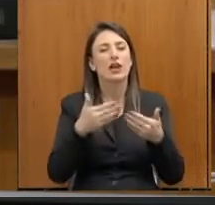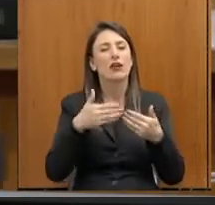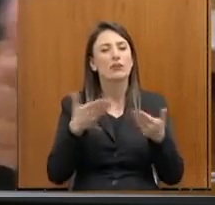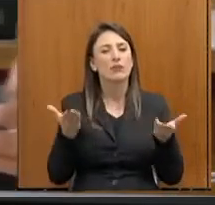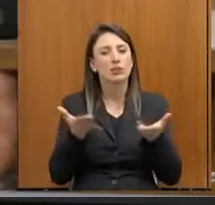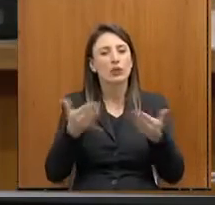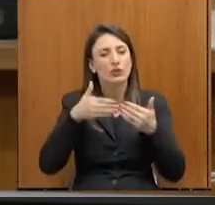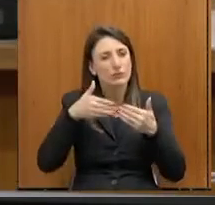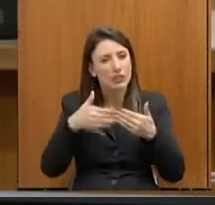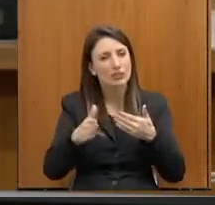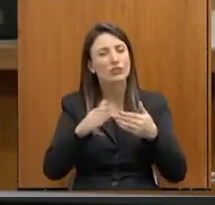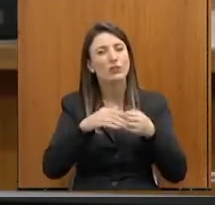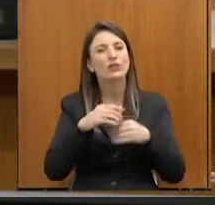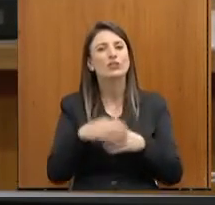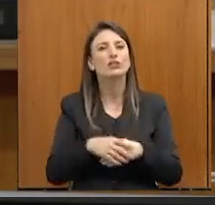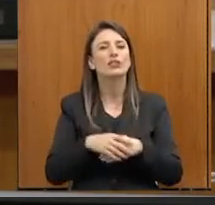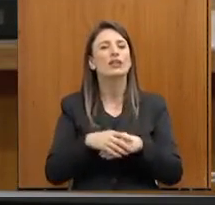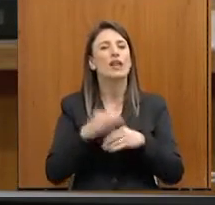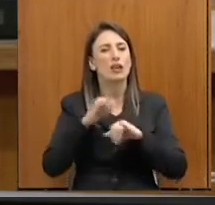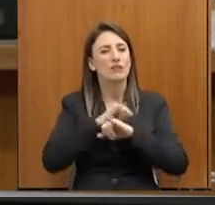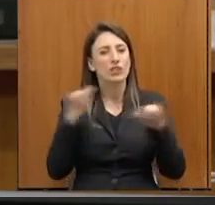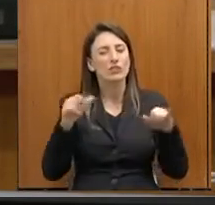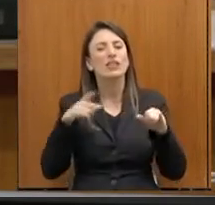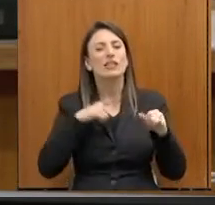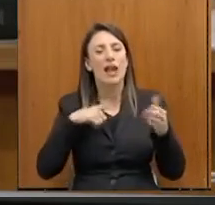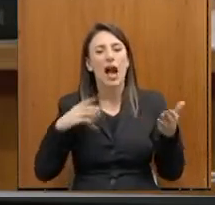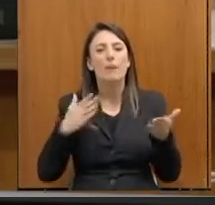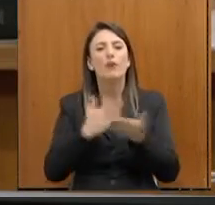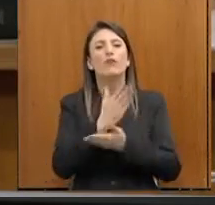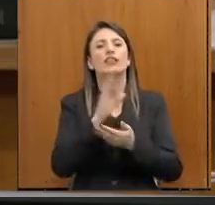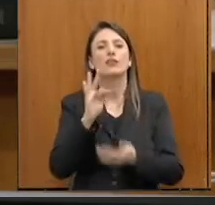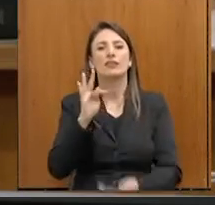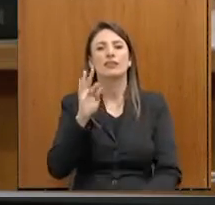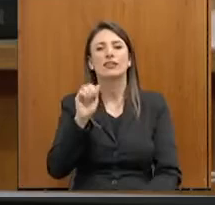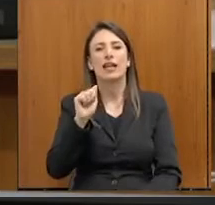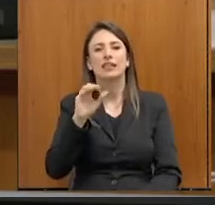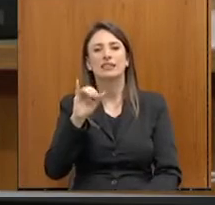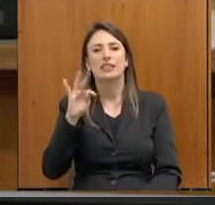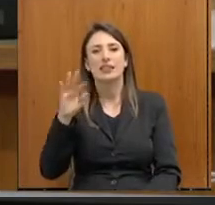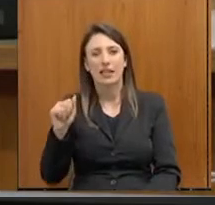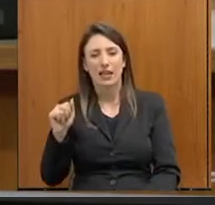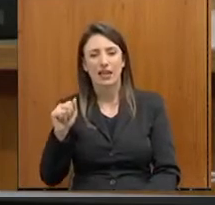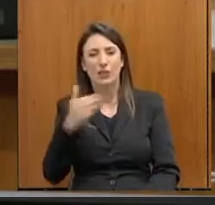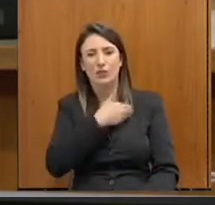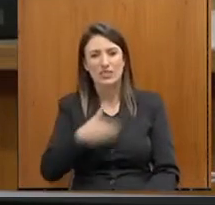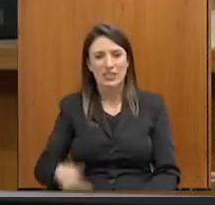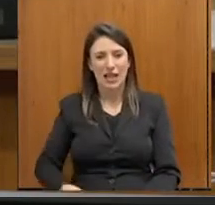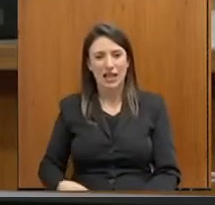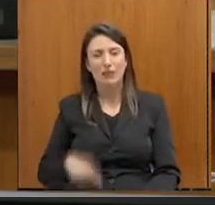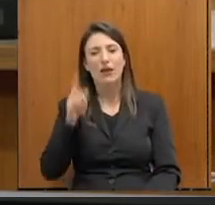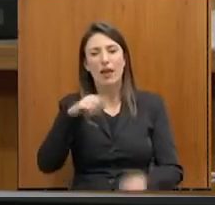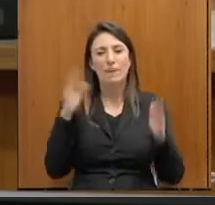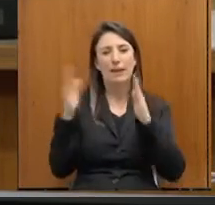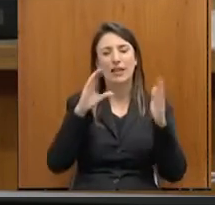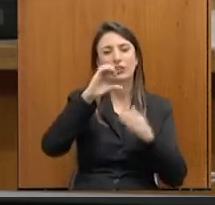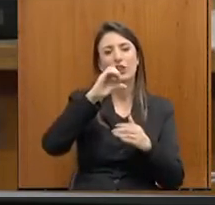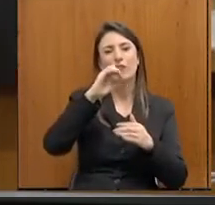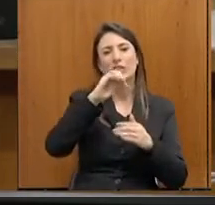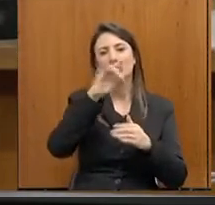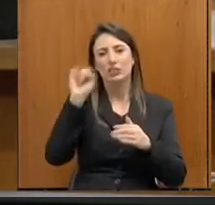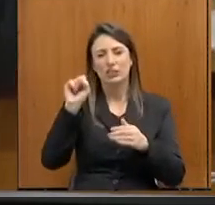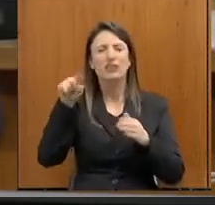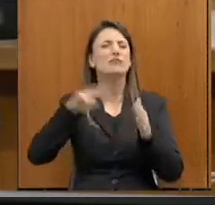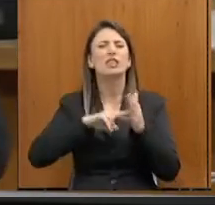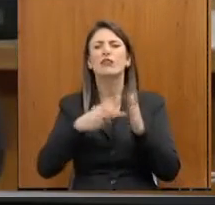em primeira mão aqui aprovação taça no estatuto passa para 90 dias o que isso quer dizer em 90